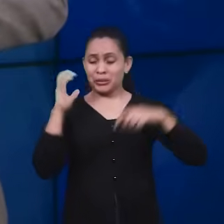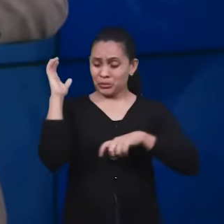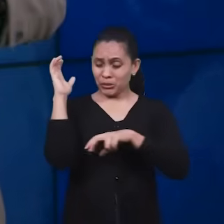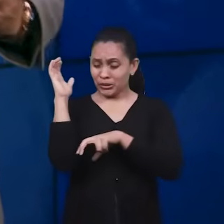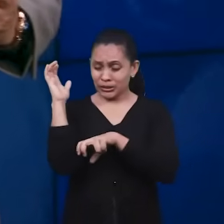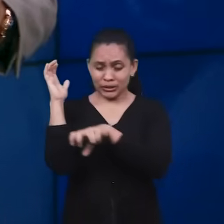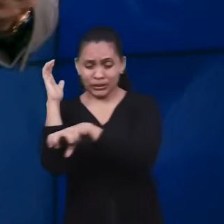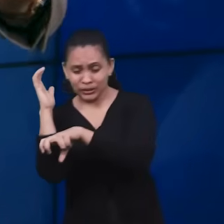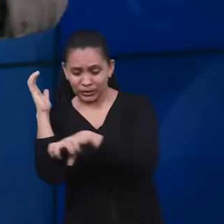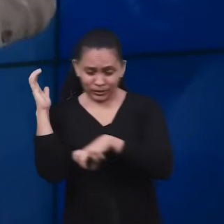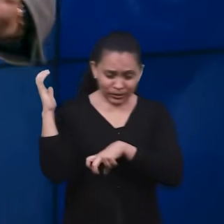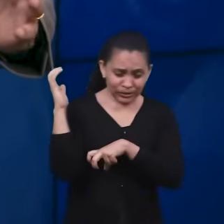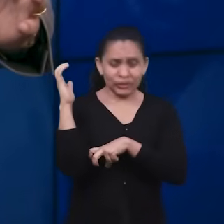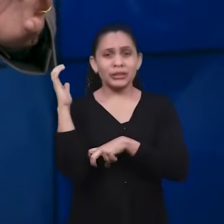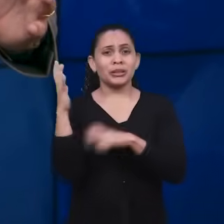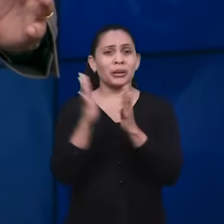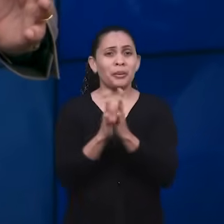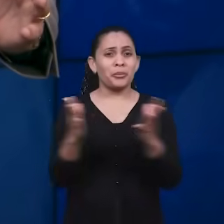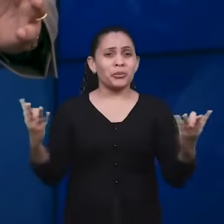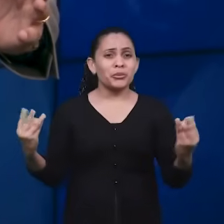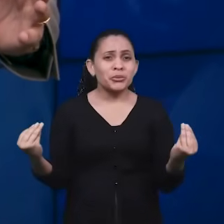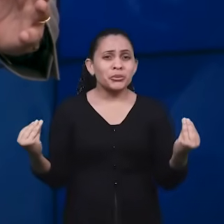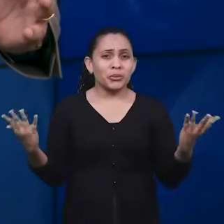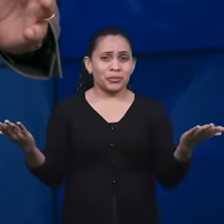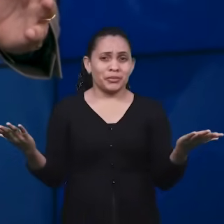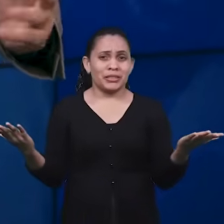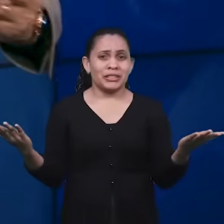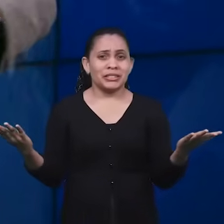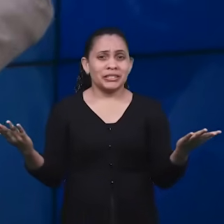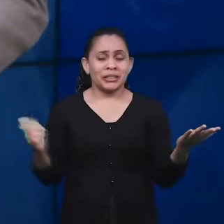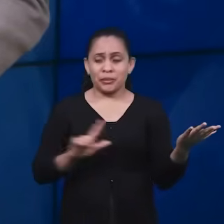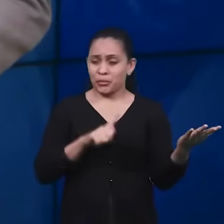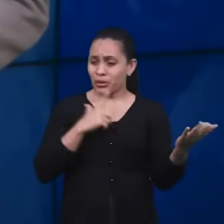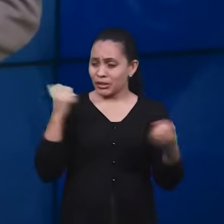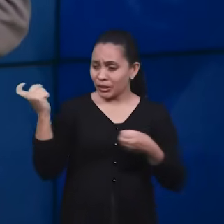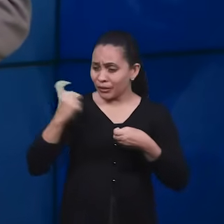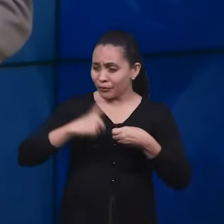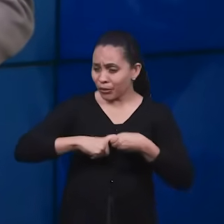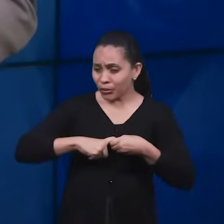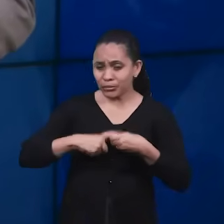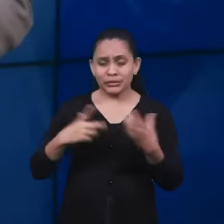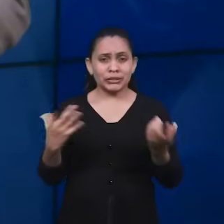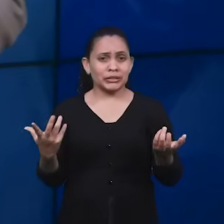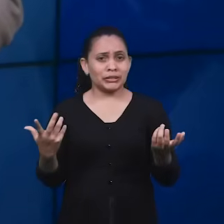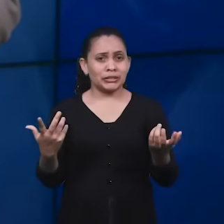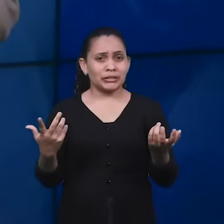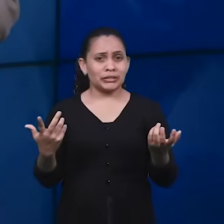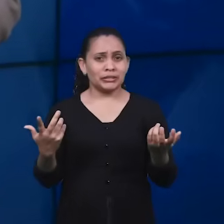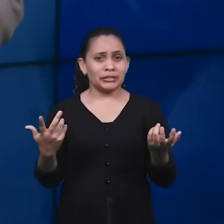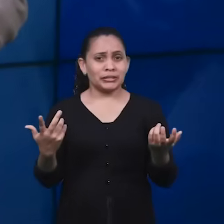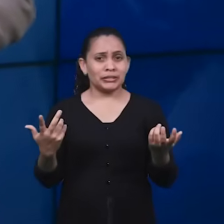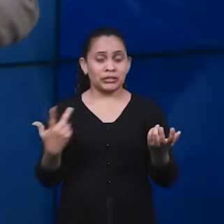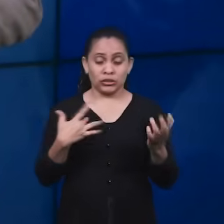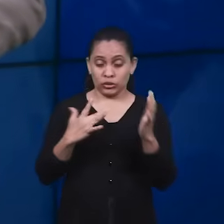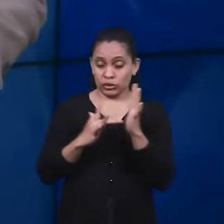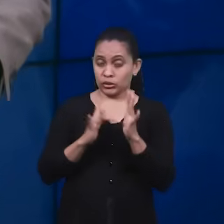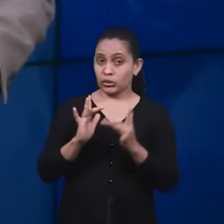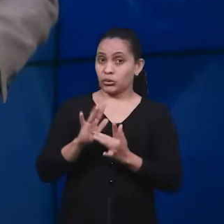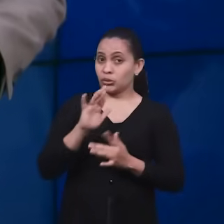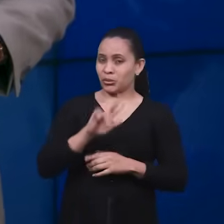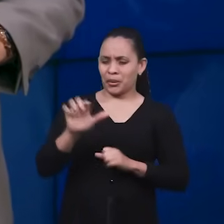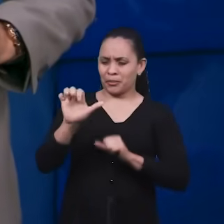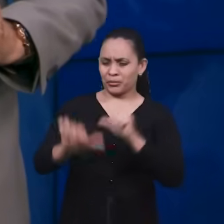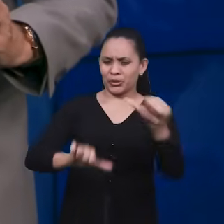a sombra ela não para, daqui a pouco ela some, vem a noite, daqui a pouco ela volta e vai andando. Não, Jesus não